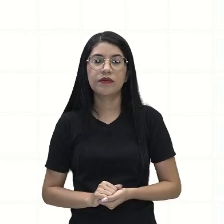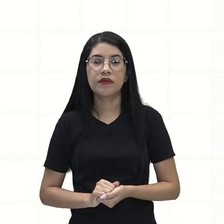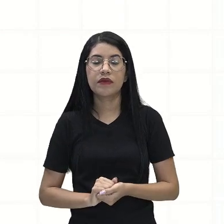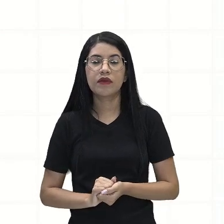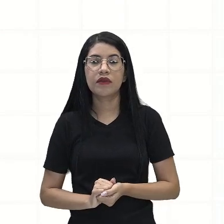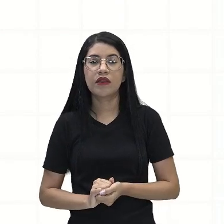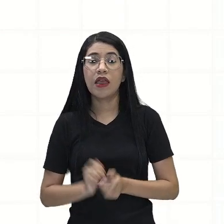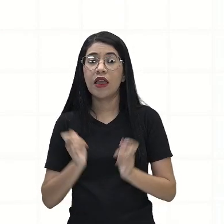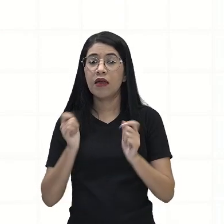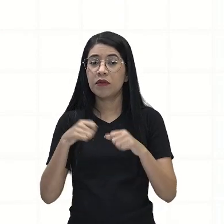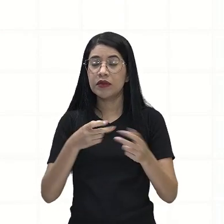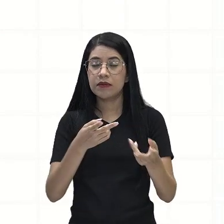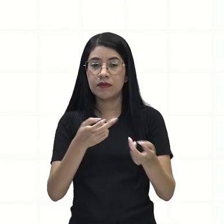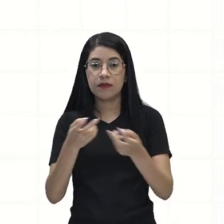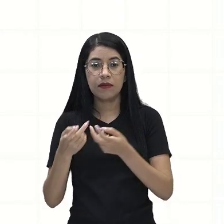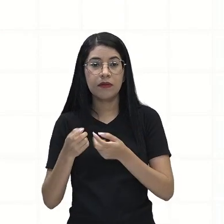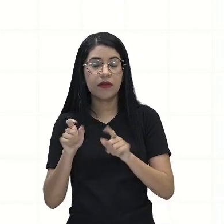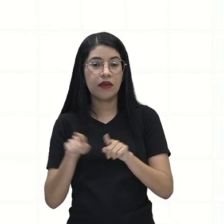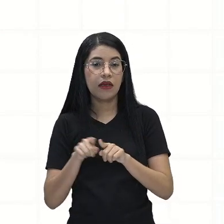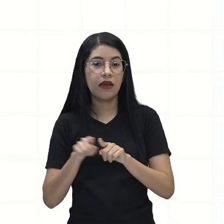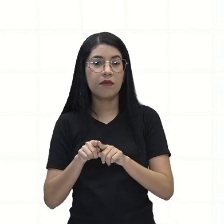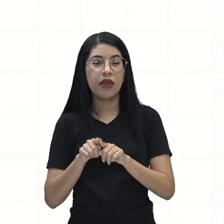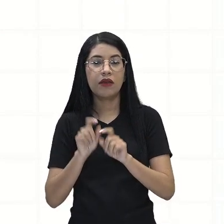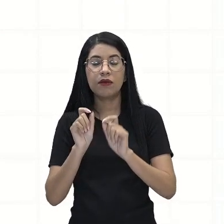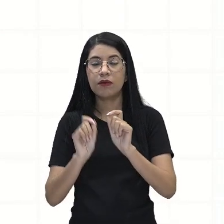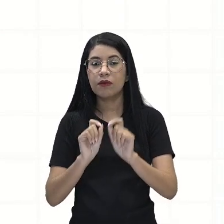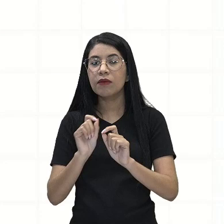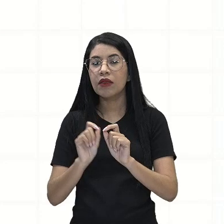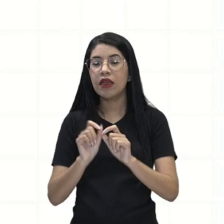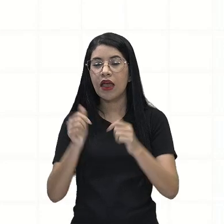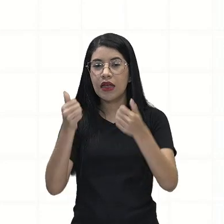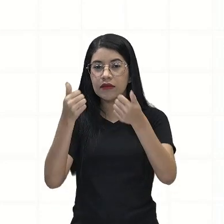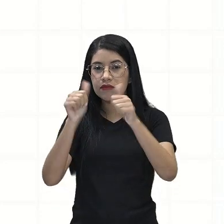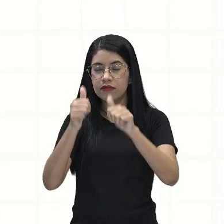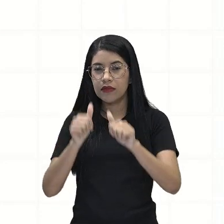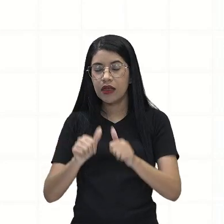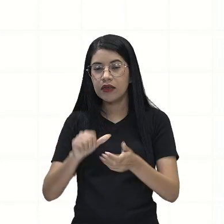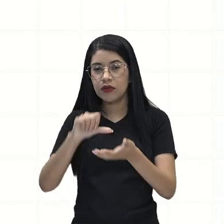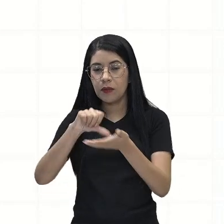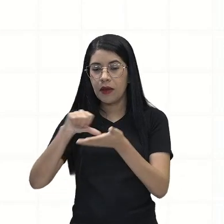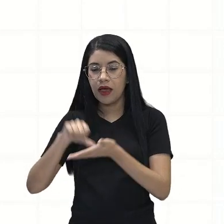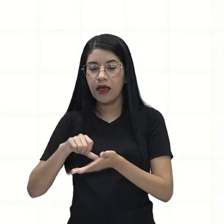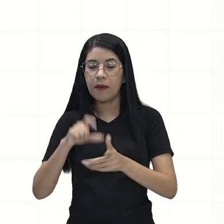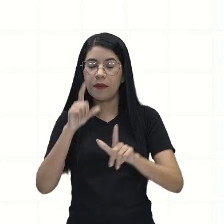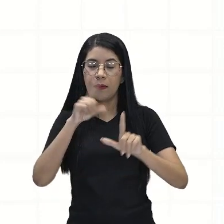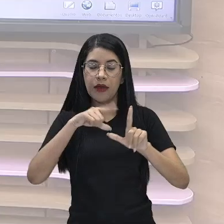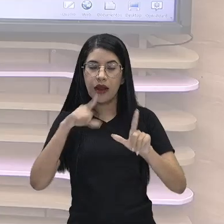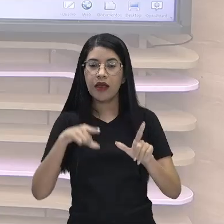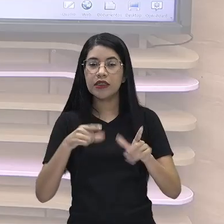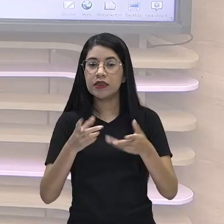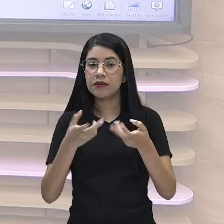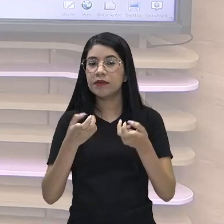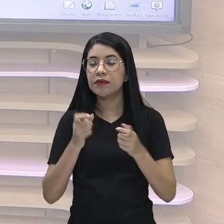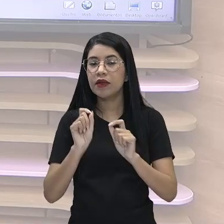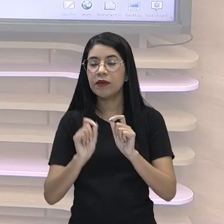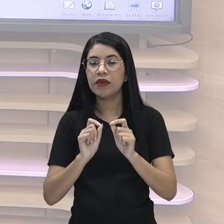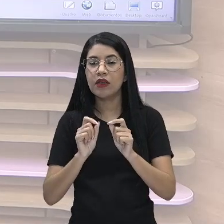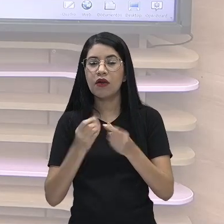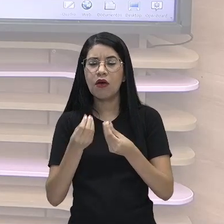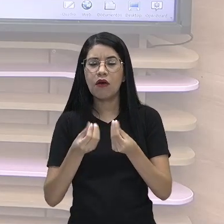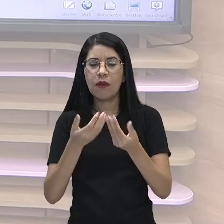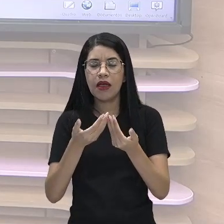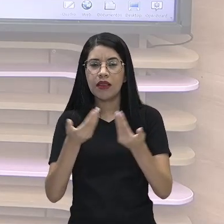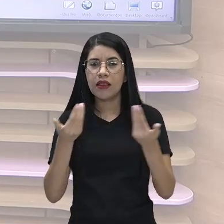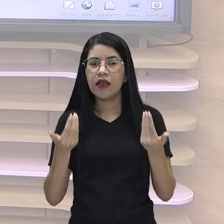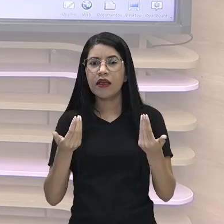consegue analisar e observando os gráficos, os mapas, a gente percebe, né, essa distribuição com relação